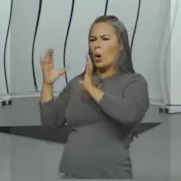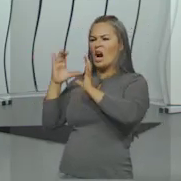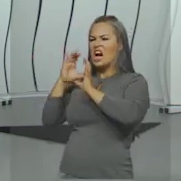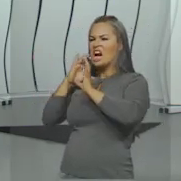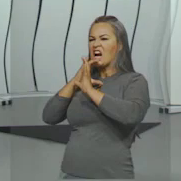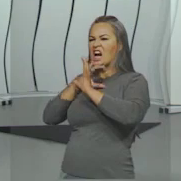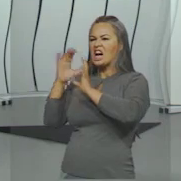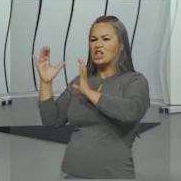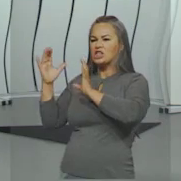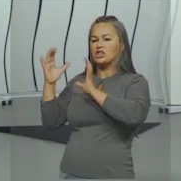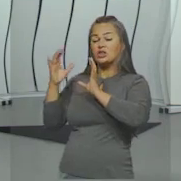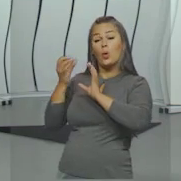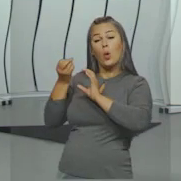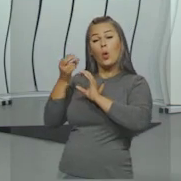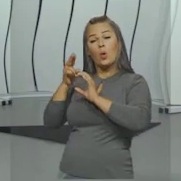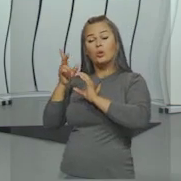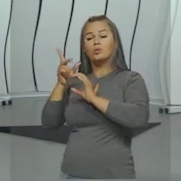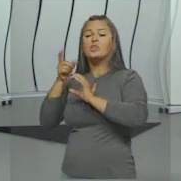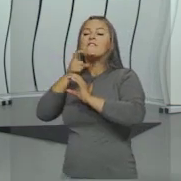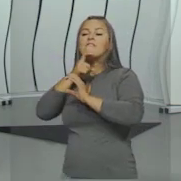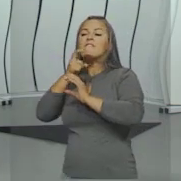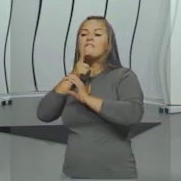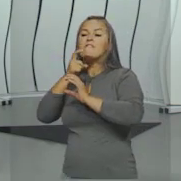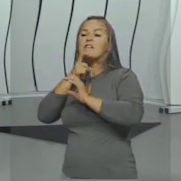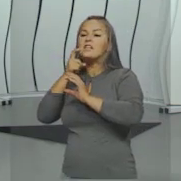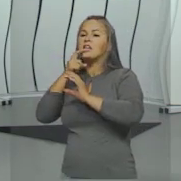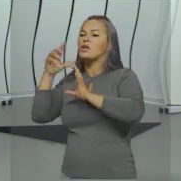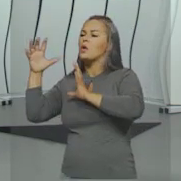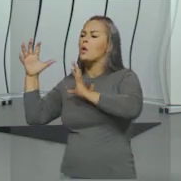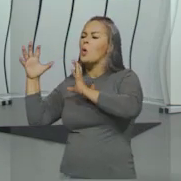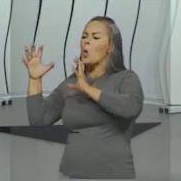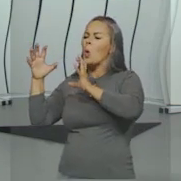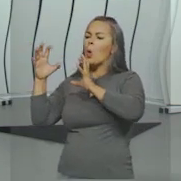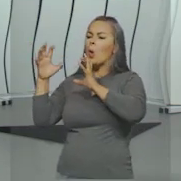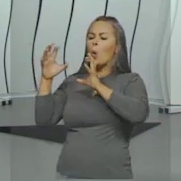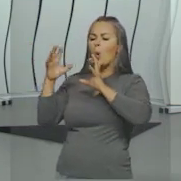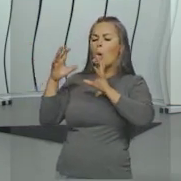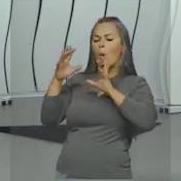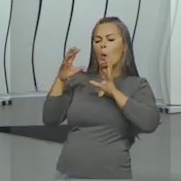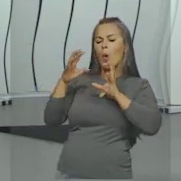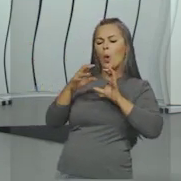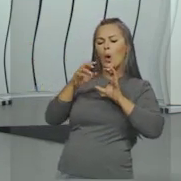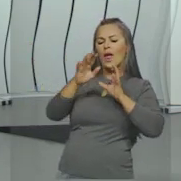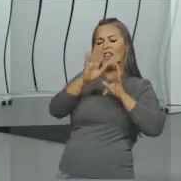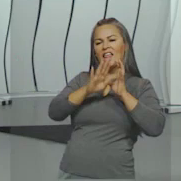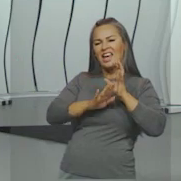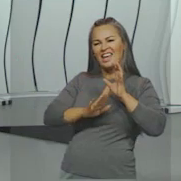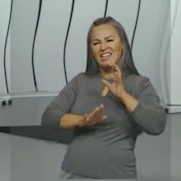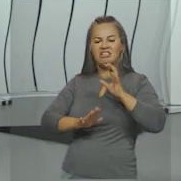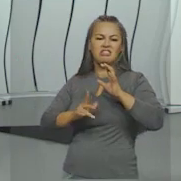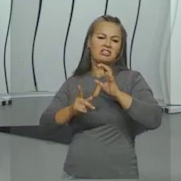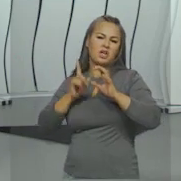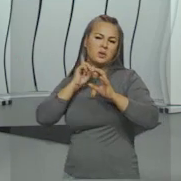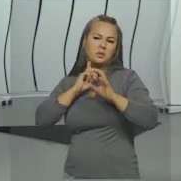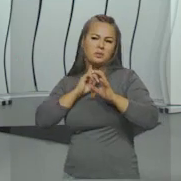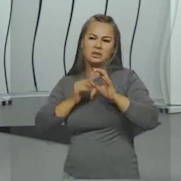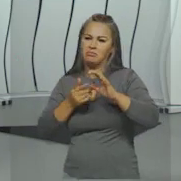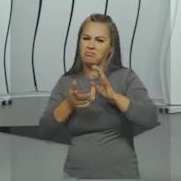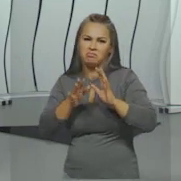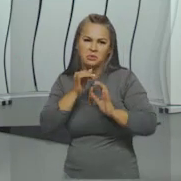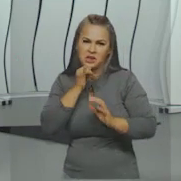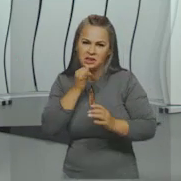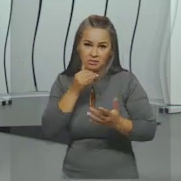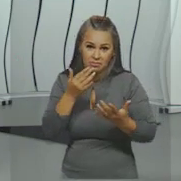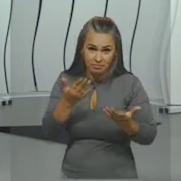direção à região sudeste do Brasil. Está chegando uma massa de ar quente vinda do Oceano Atlântico. E muitas vezes